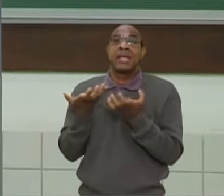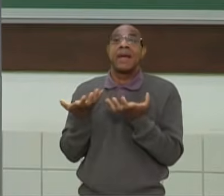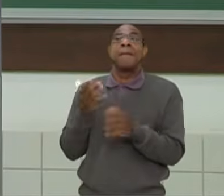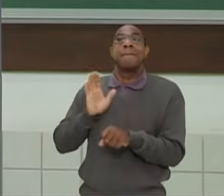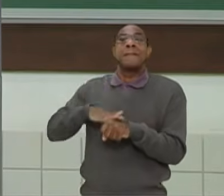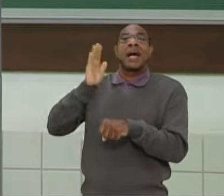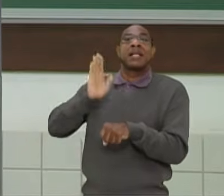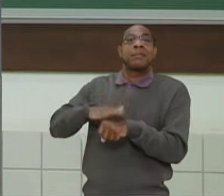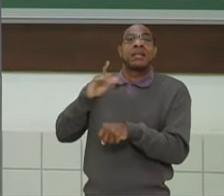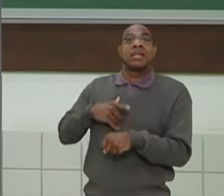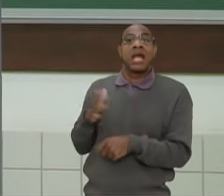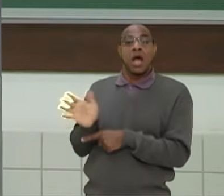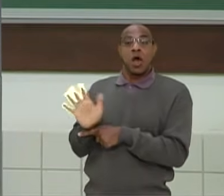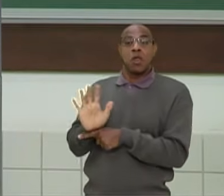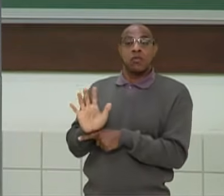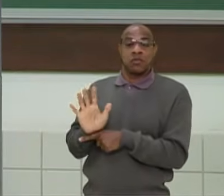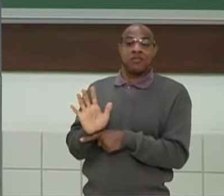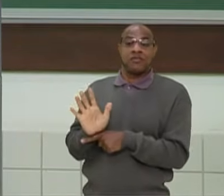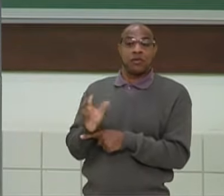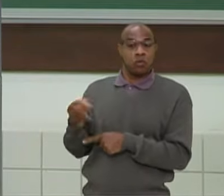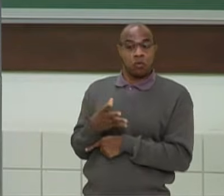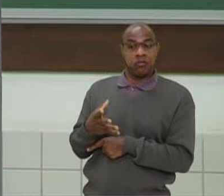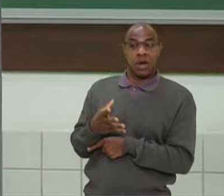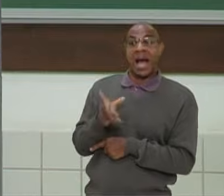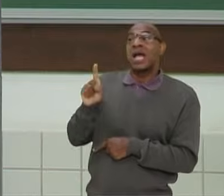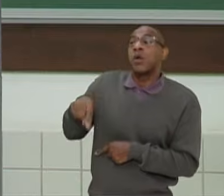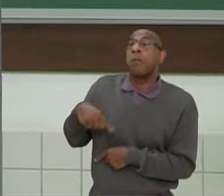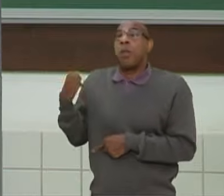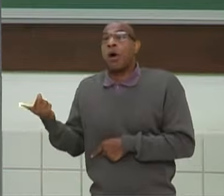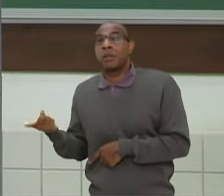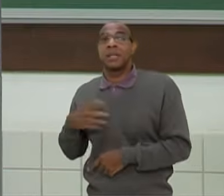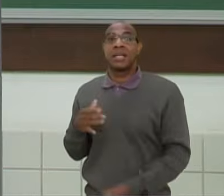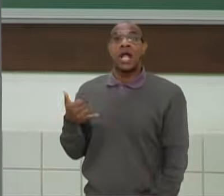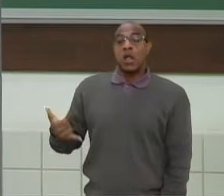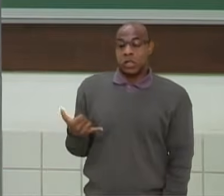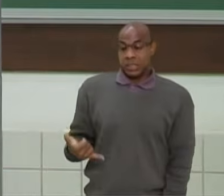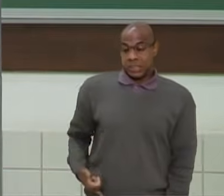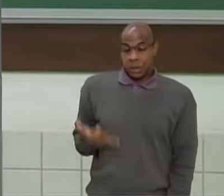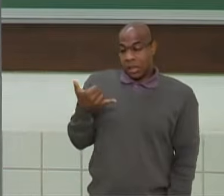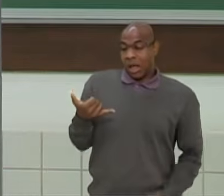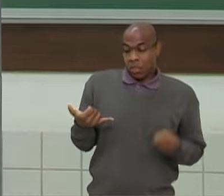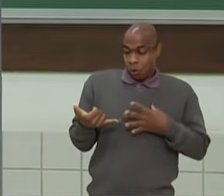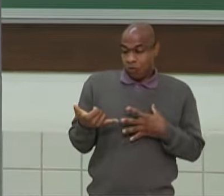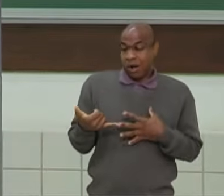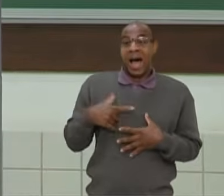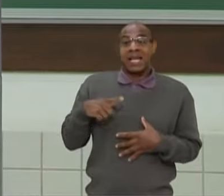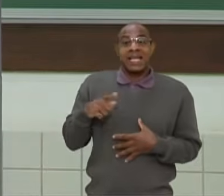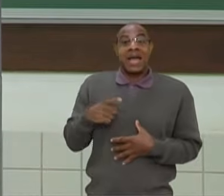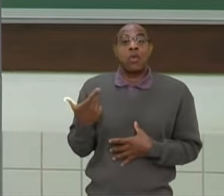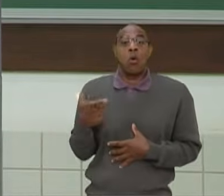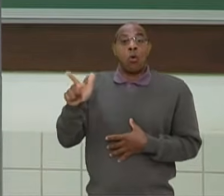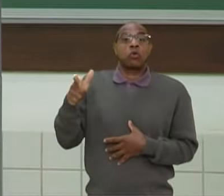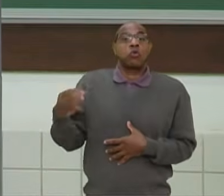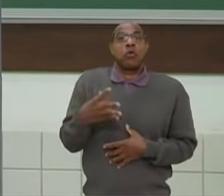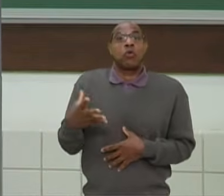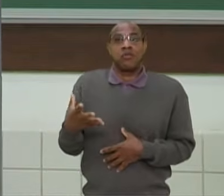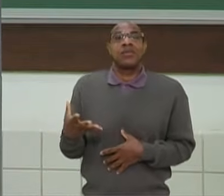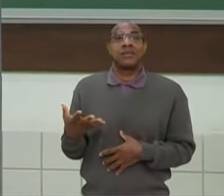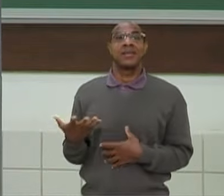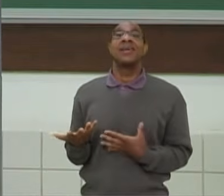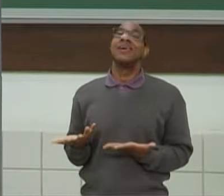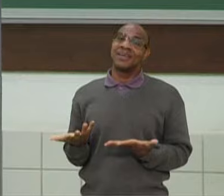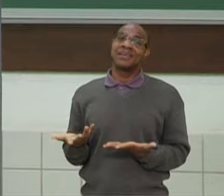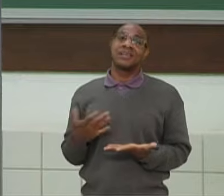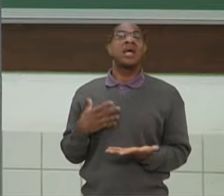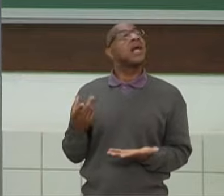né? Então lança um filme, a gente quer o próximo, lança um celular, a gente quer o próximo com uma câmera melhor. Então é tudo esquematizado para a gente